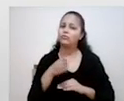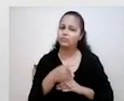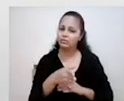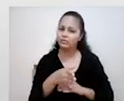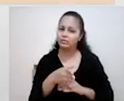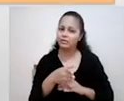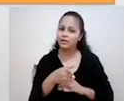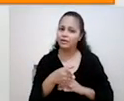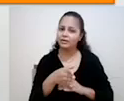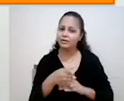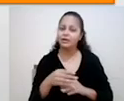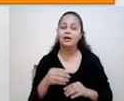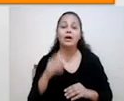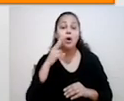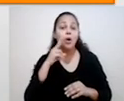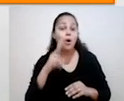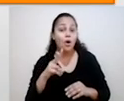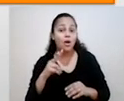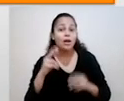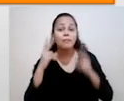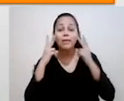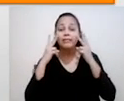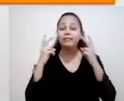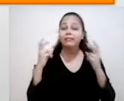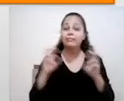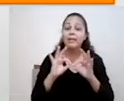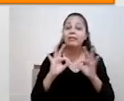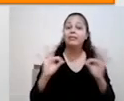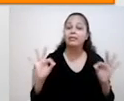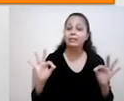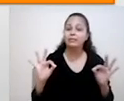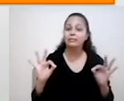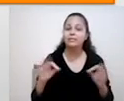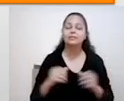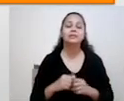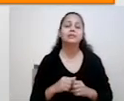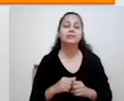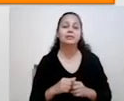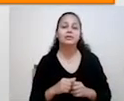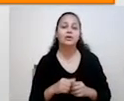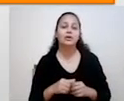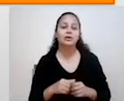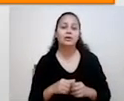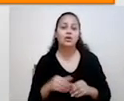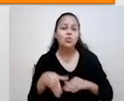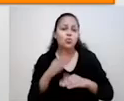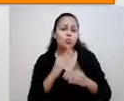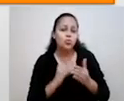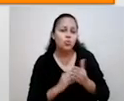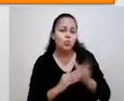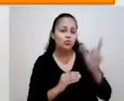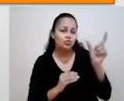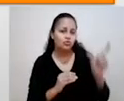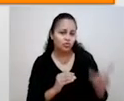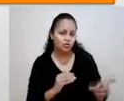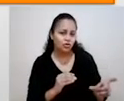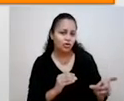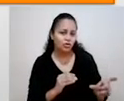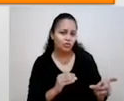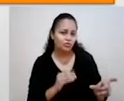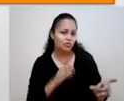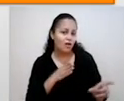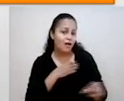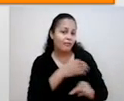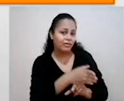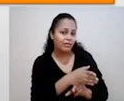embaixo. Olha como ficaria muito mais simples assim, né? Toda criança ou adolescente, sujeito, né, terá acesso. O meu verbo